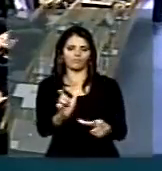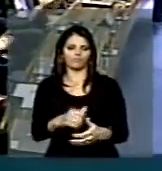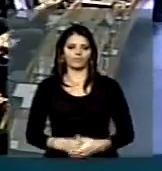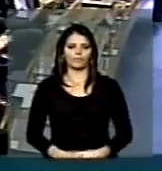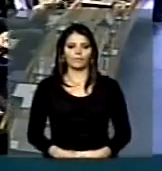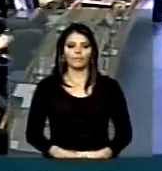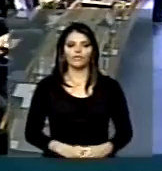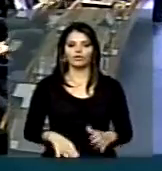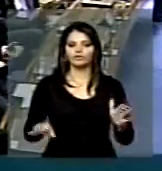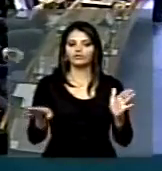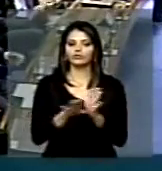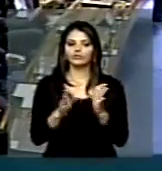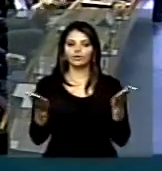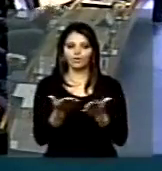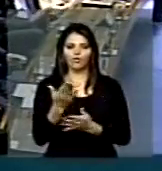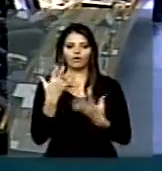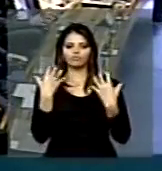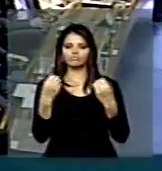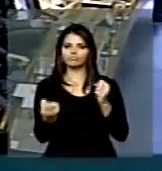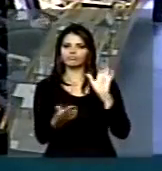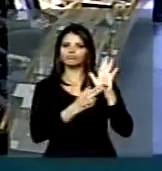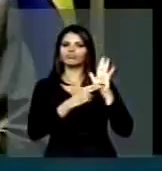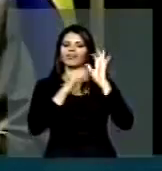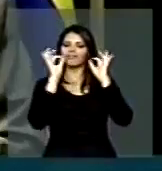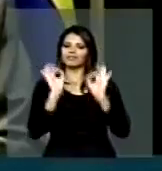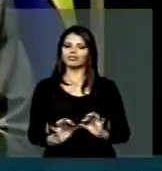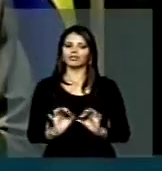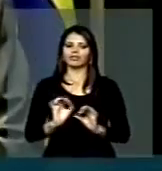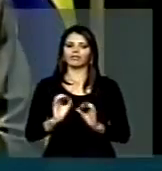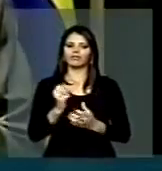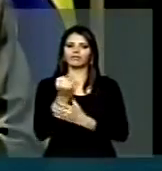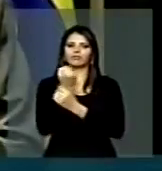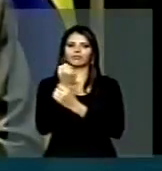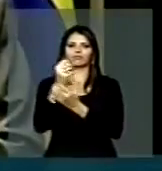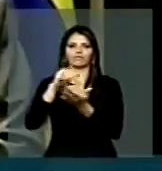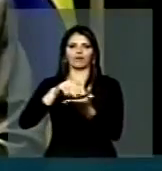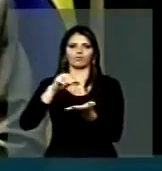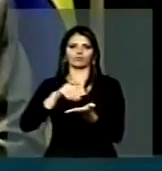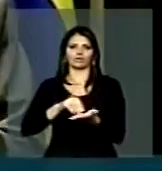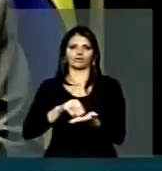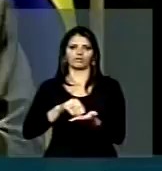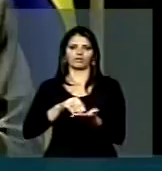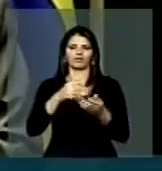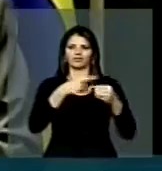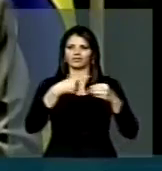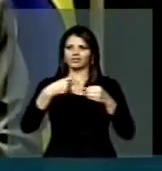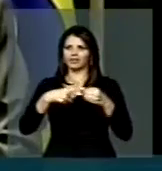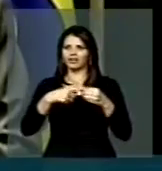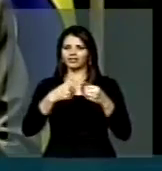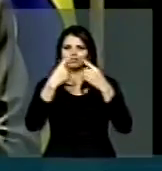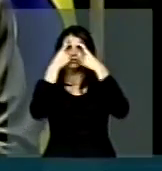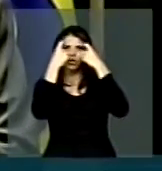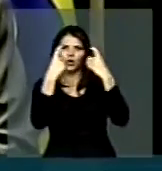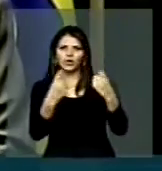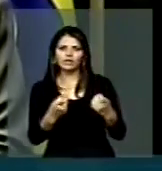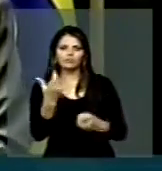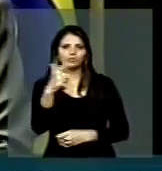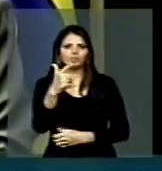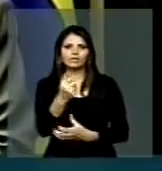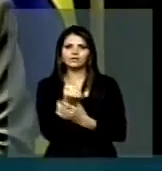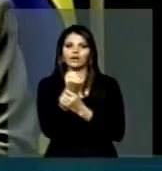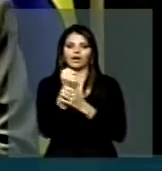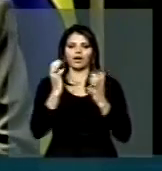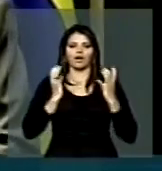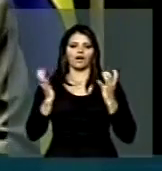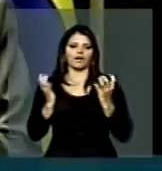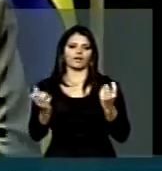E chegou a hora de reconhecer que a situação de insegurança das nossas cidades atinge a todos. Os ricos que se